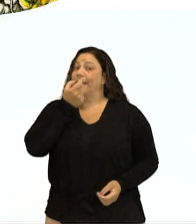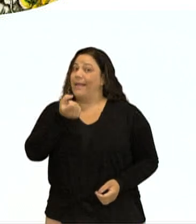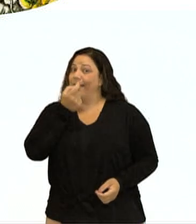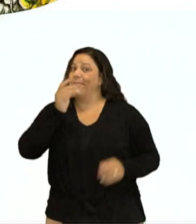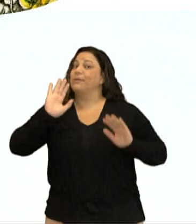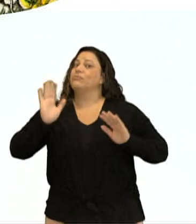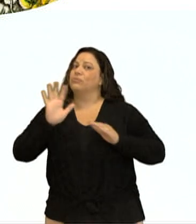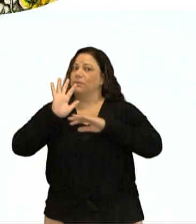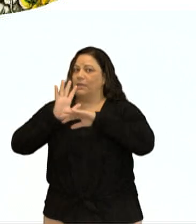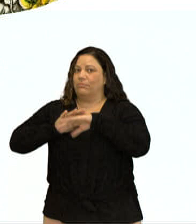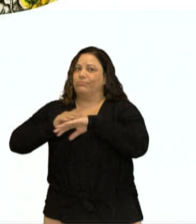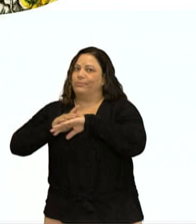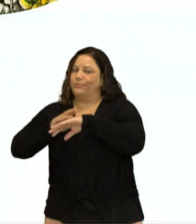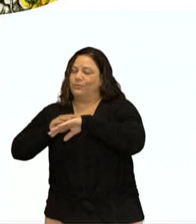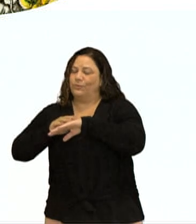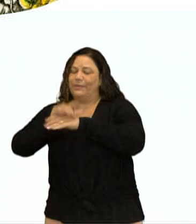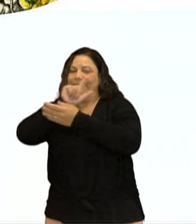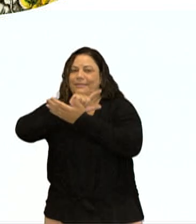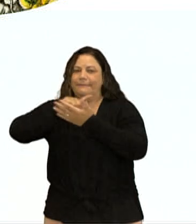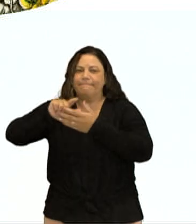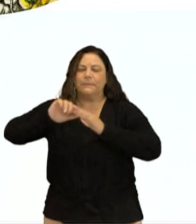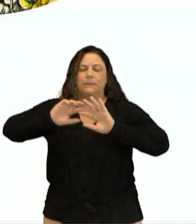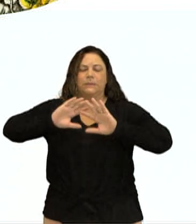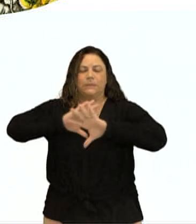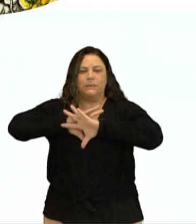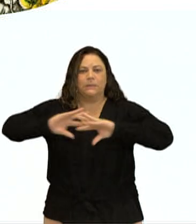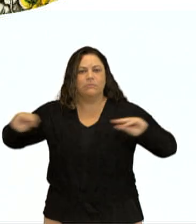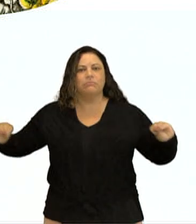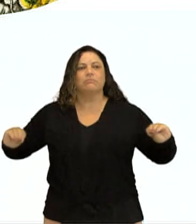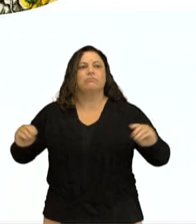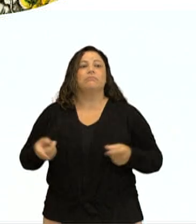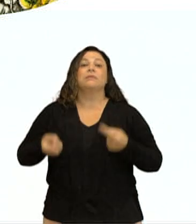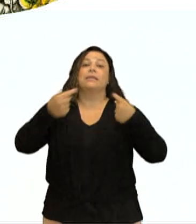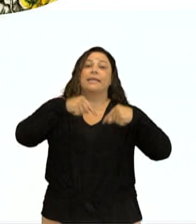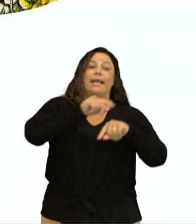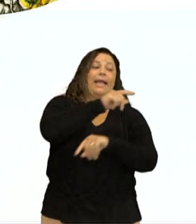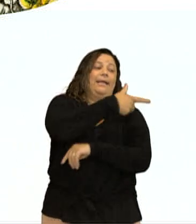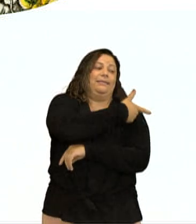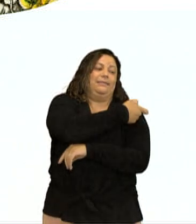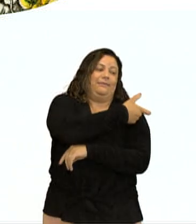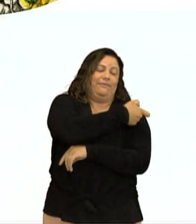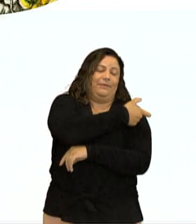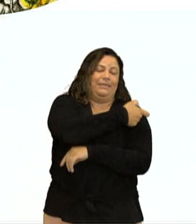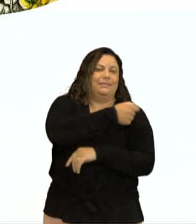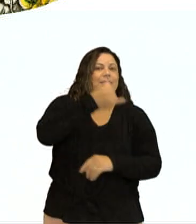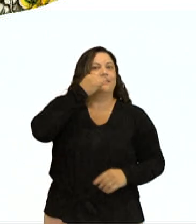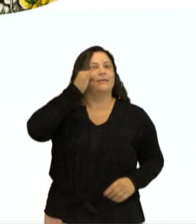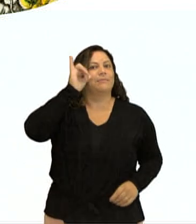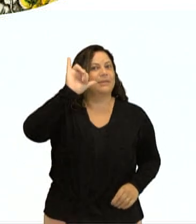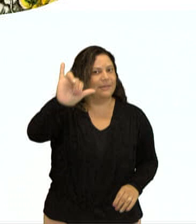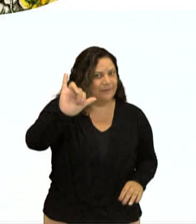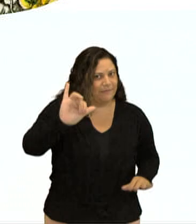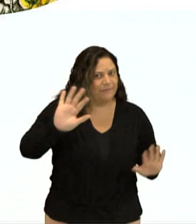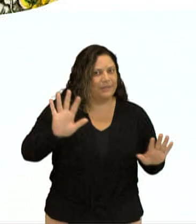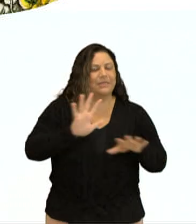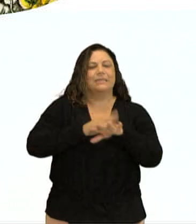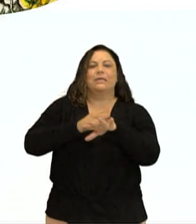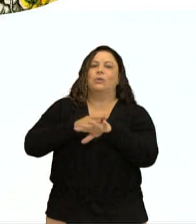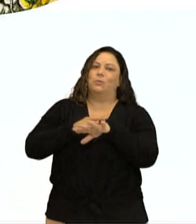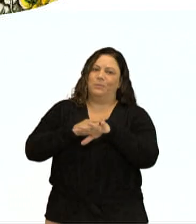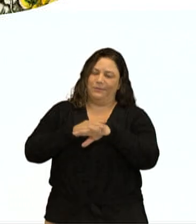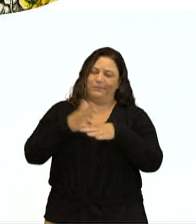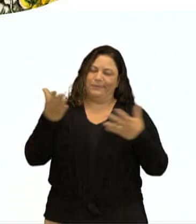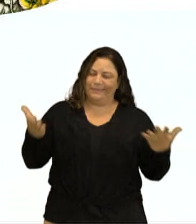estou doente e eu quero eliminar esse organismo do meu corpo, e as vacinas para prevenir uma doença, ou